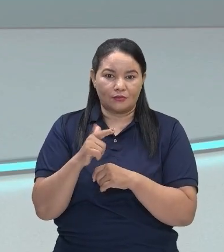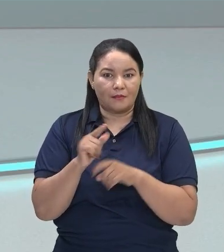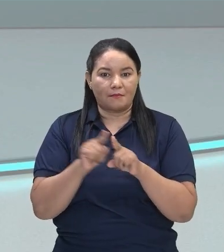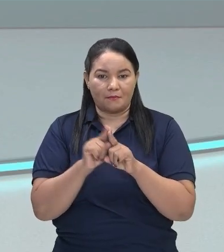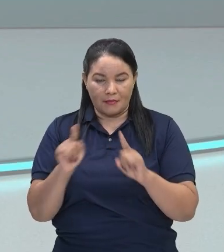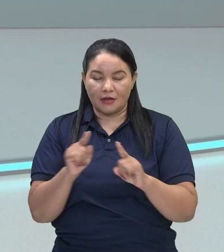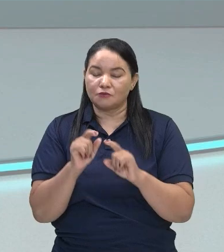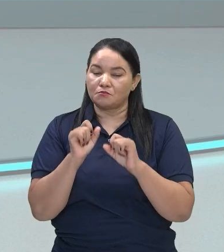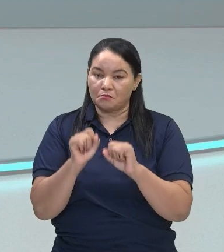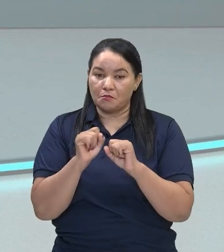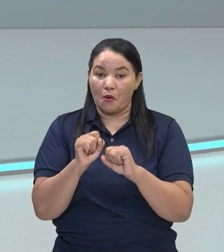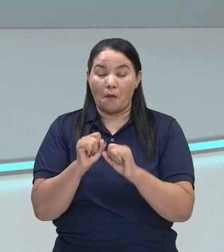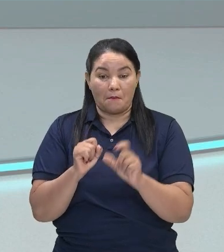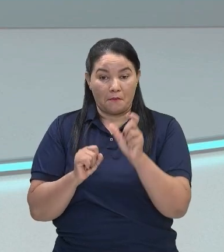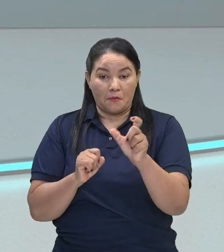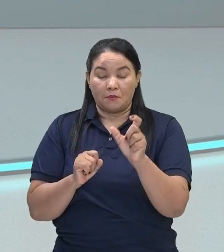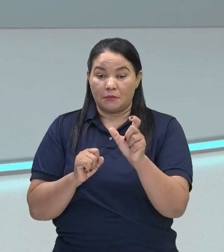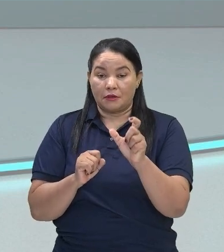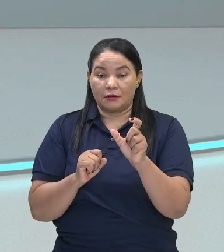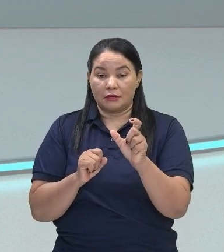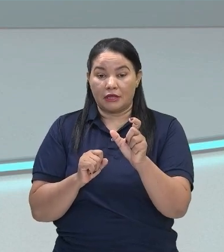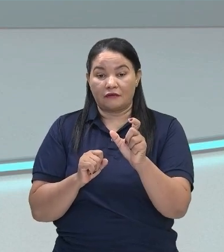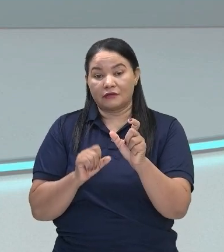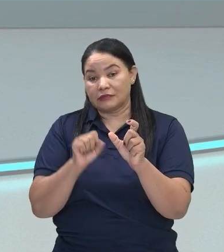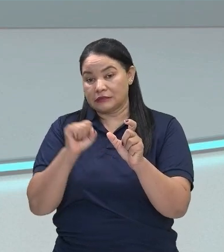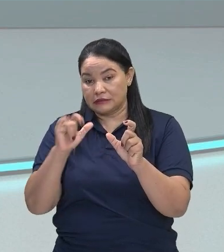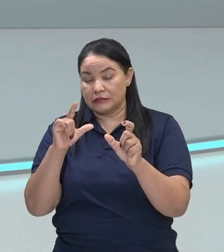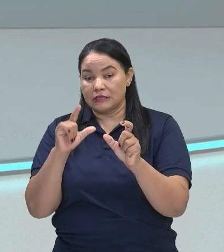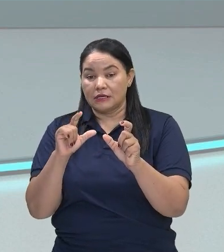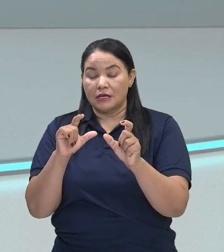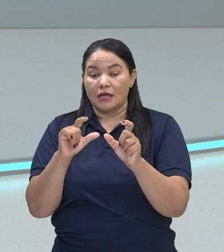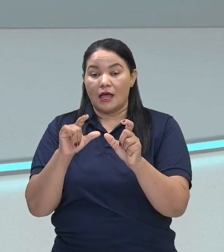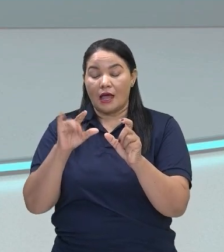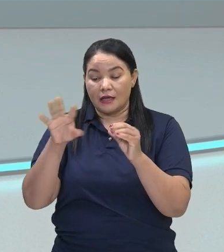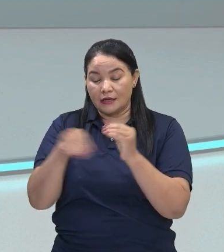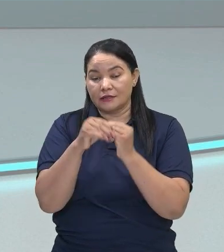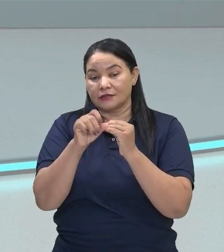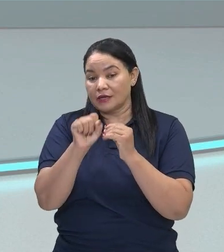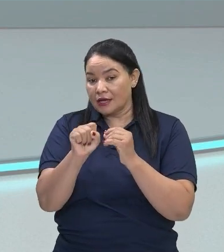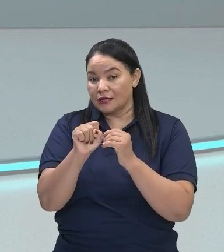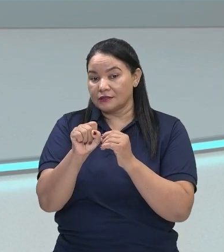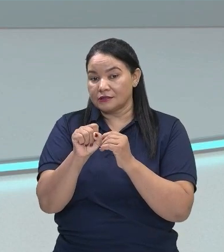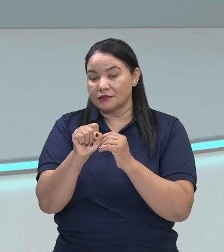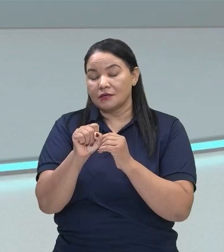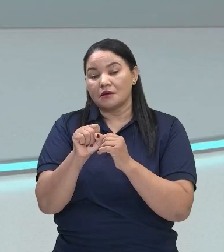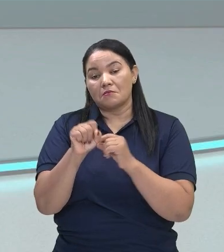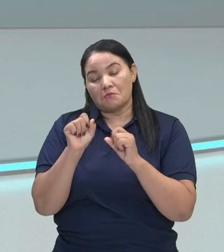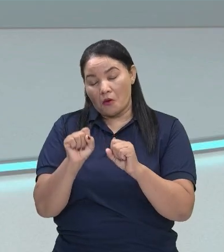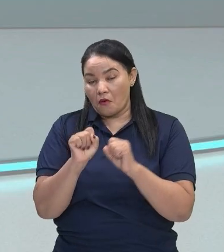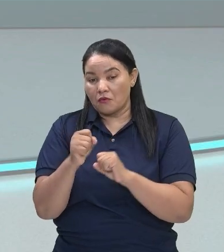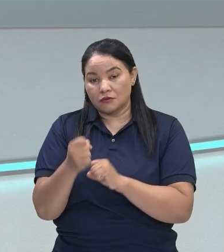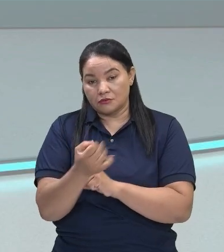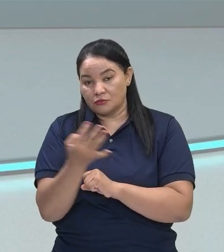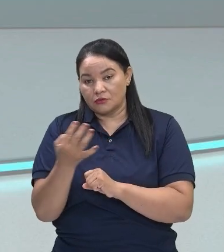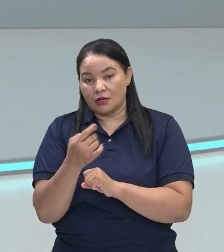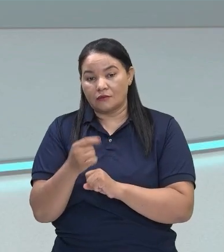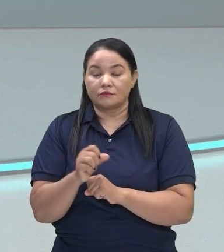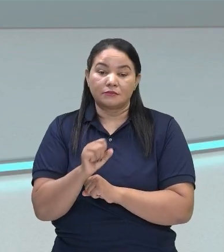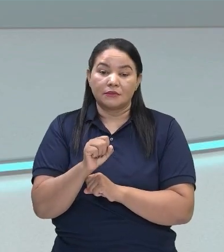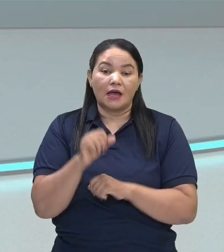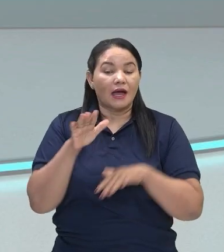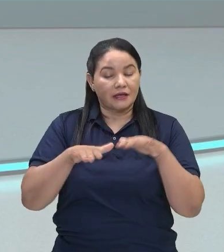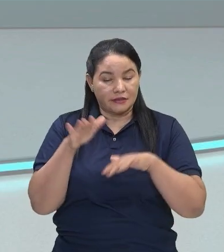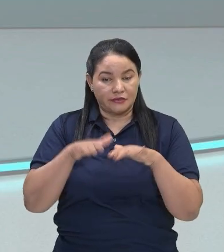de plural em língua inglesa, especialmente as formas irregulares, em que não segue o S, tá? Mas na mais das vezes, o plural